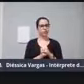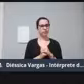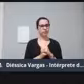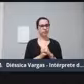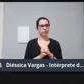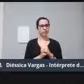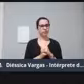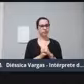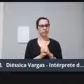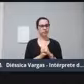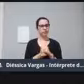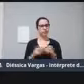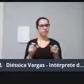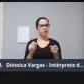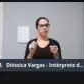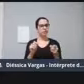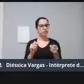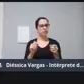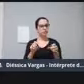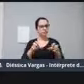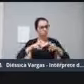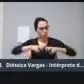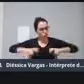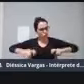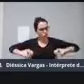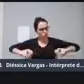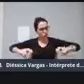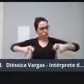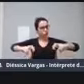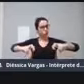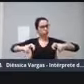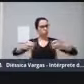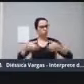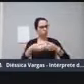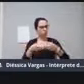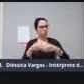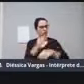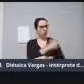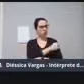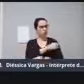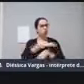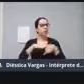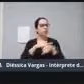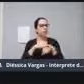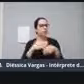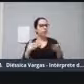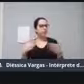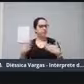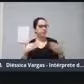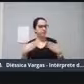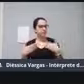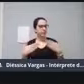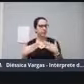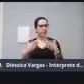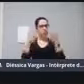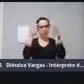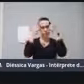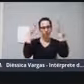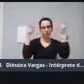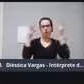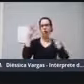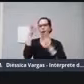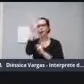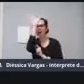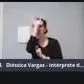roda de conversa com todos os alunos e dialogamos com eles sobre o conhecimento que eles obteram durante todas